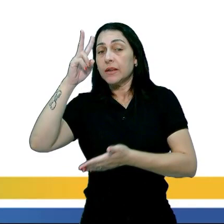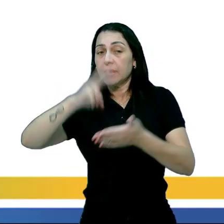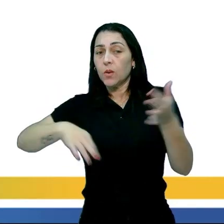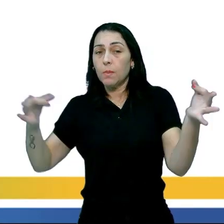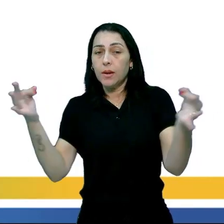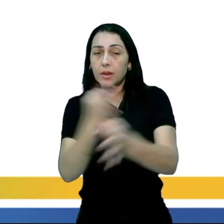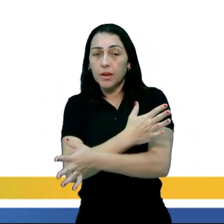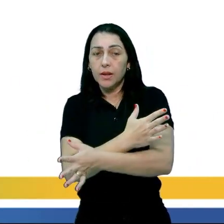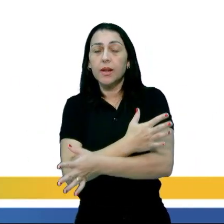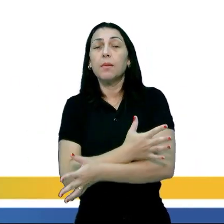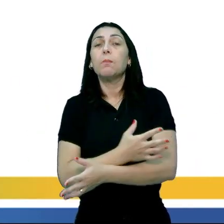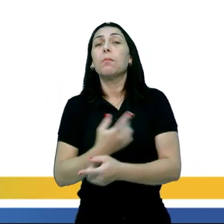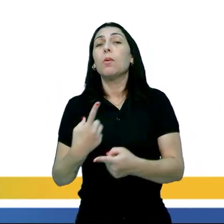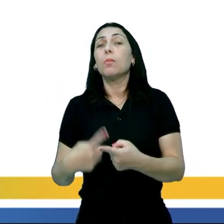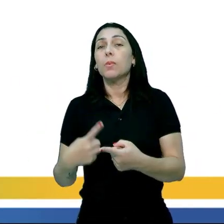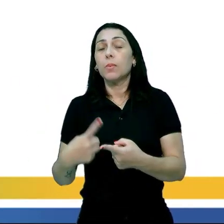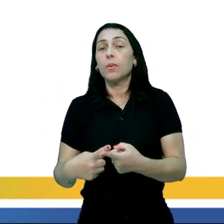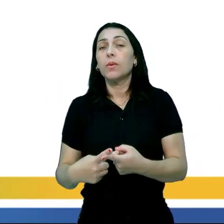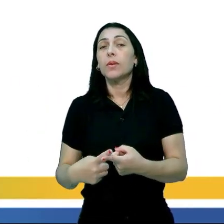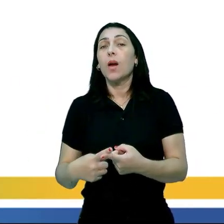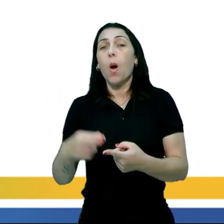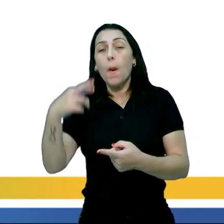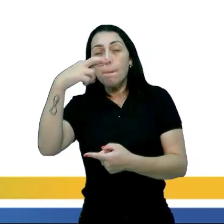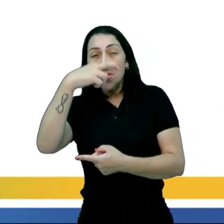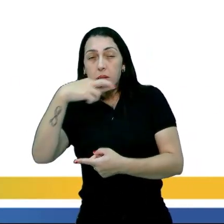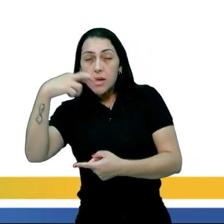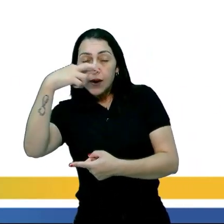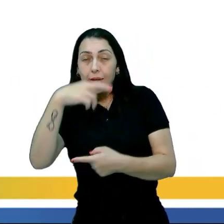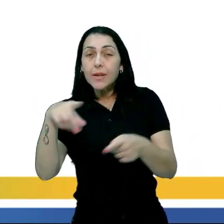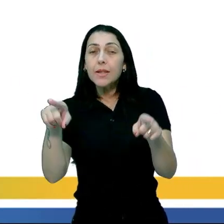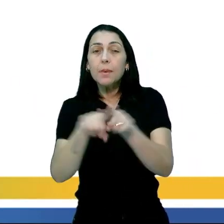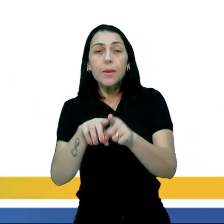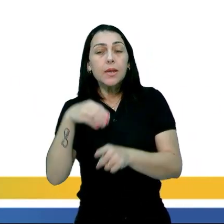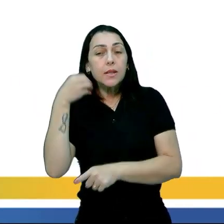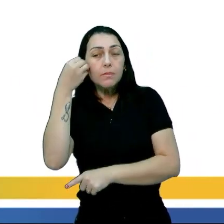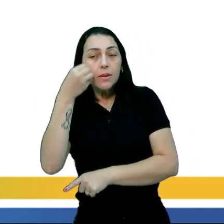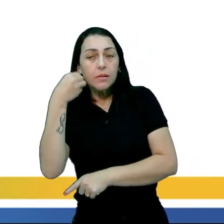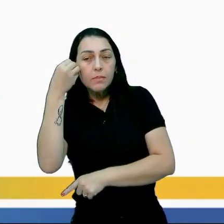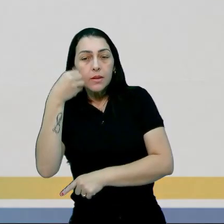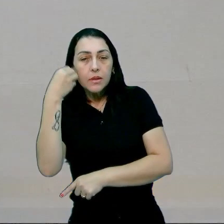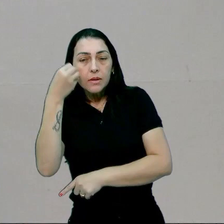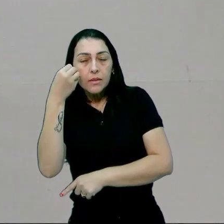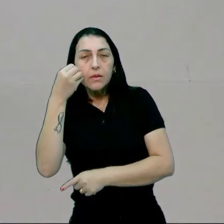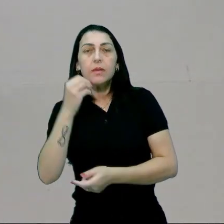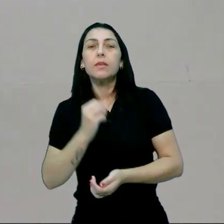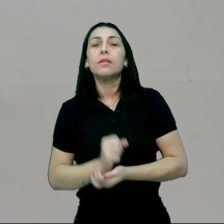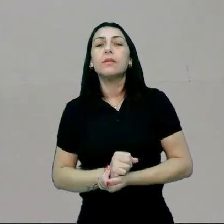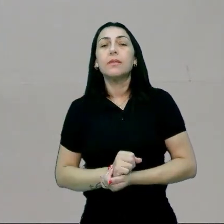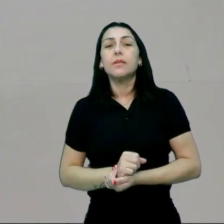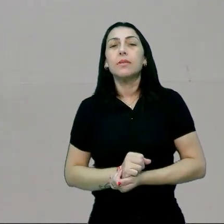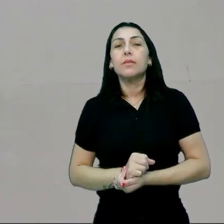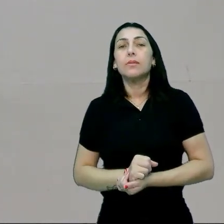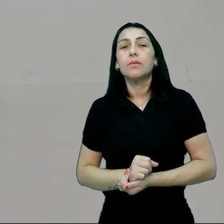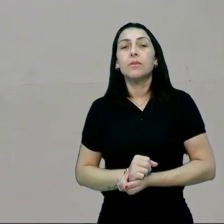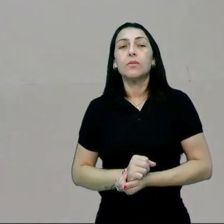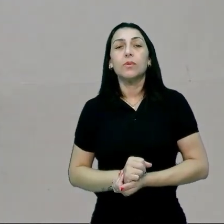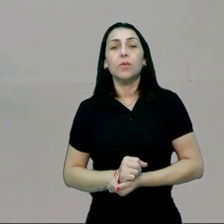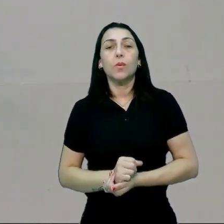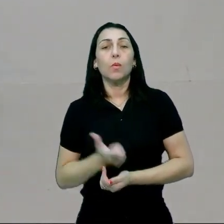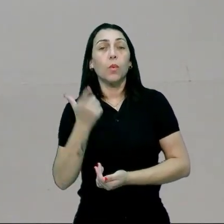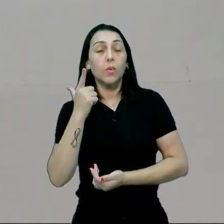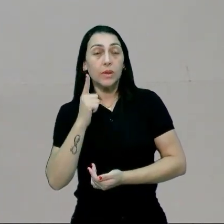leitura por meio de observações e experimentações, ou seja, através do emprego